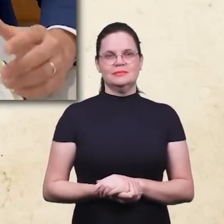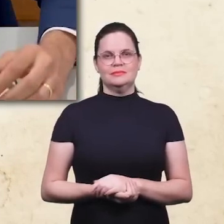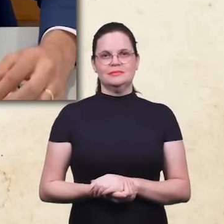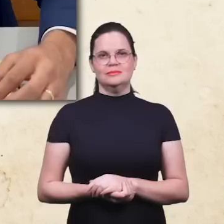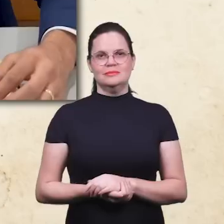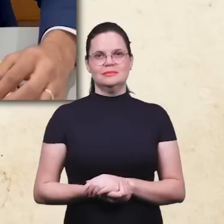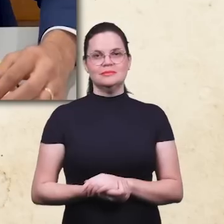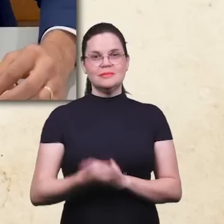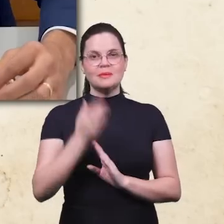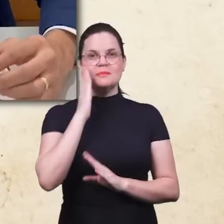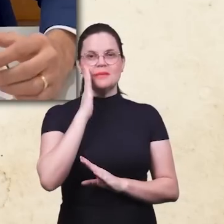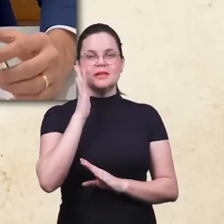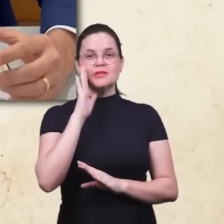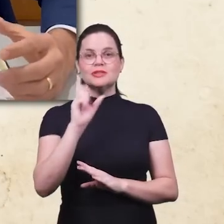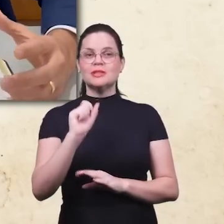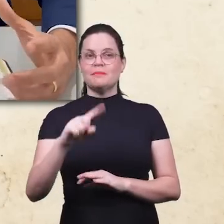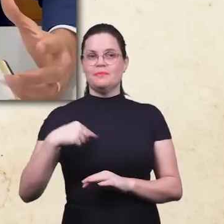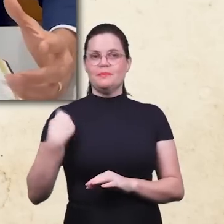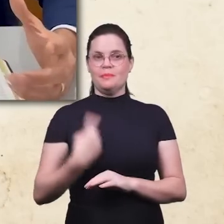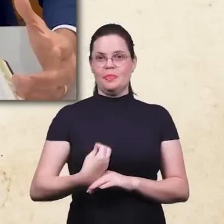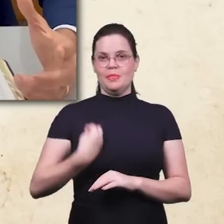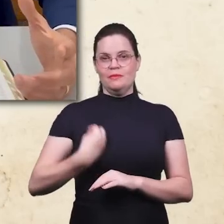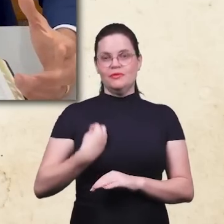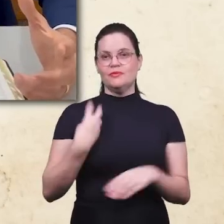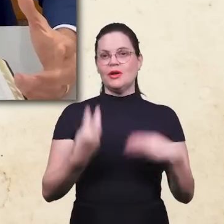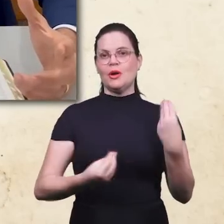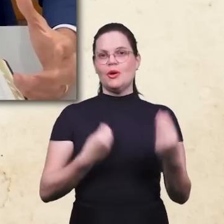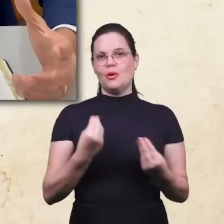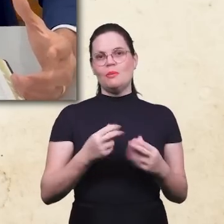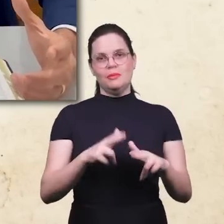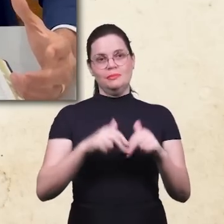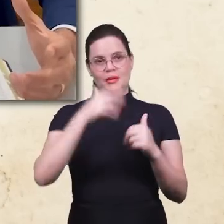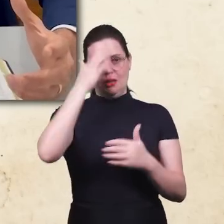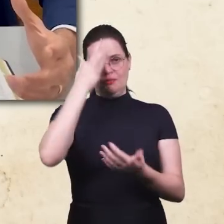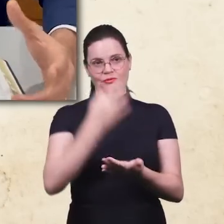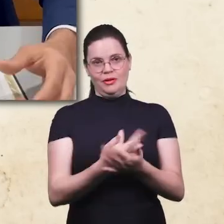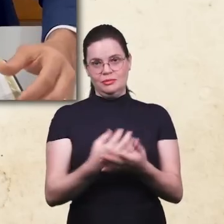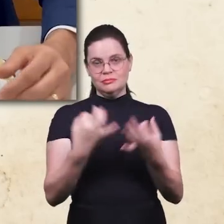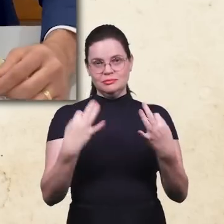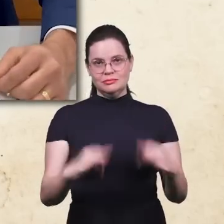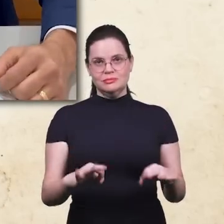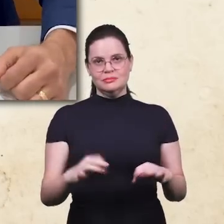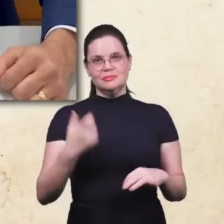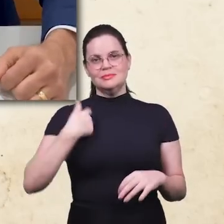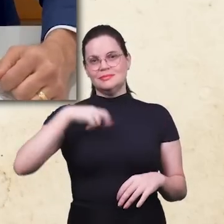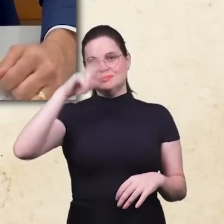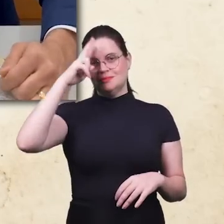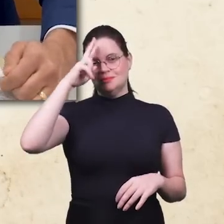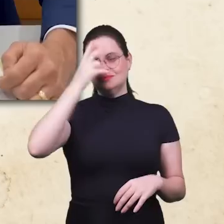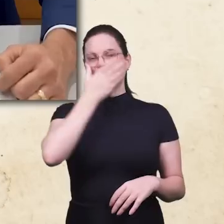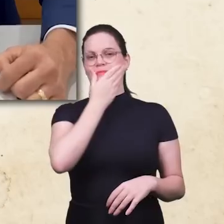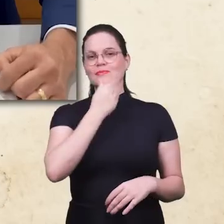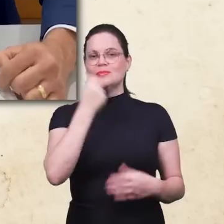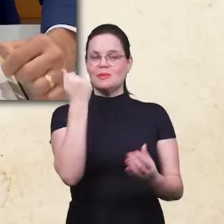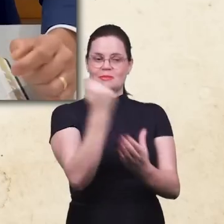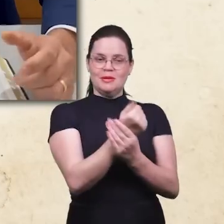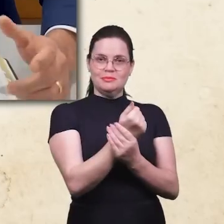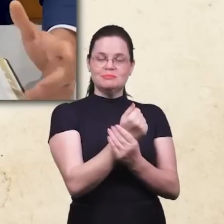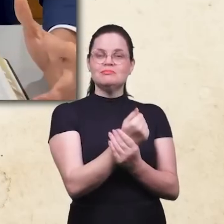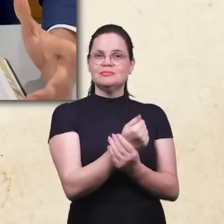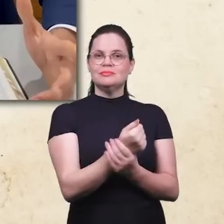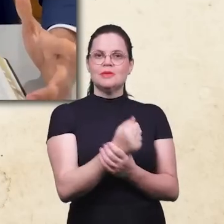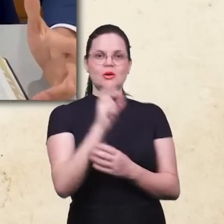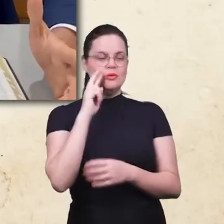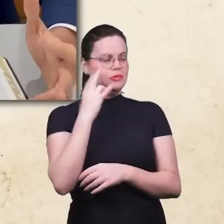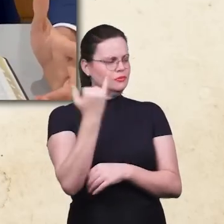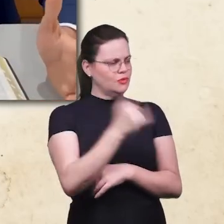Imagina, irmãos, que nós fomos chamados para viver por fé, não é? E eu me lembrei aqui agora de Abraão. O